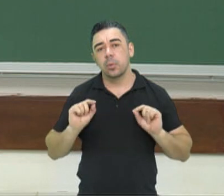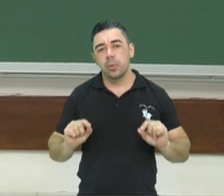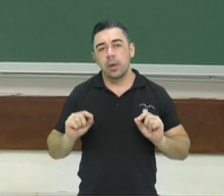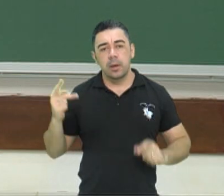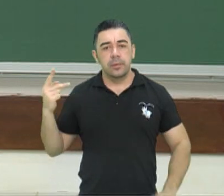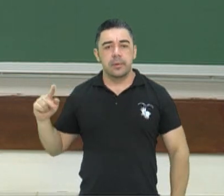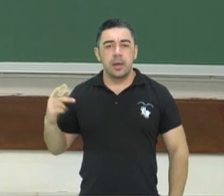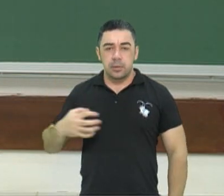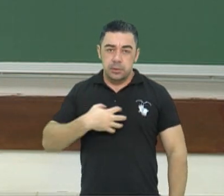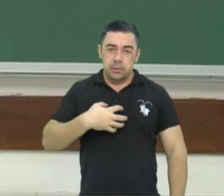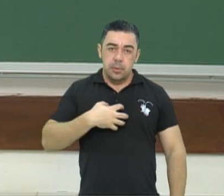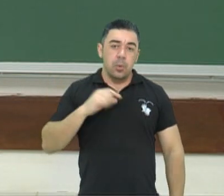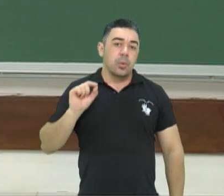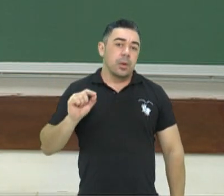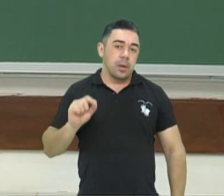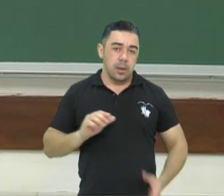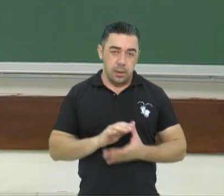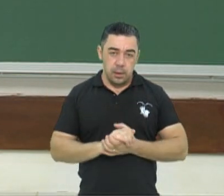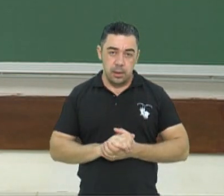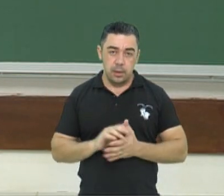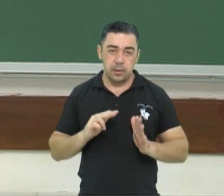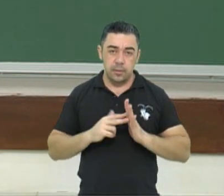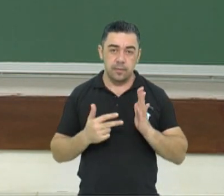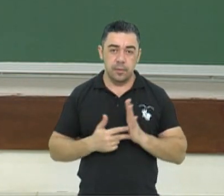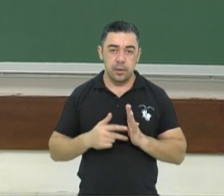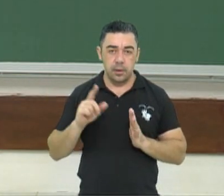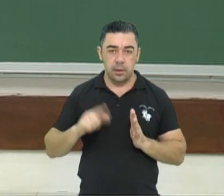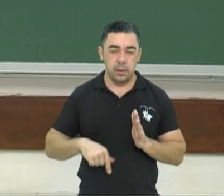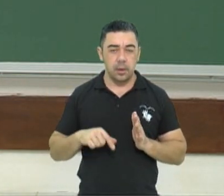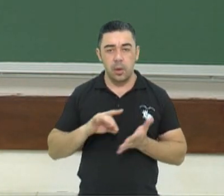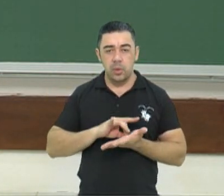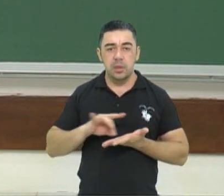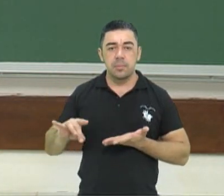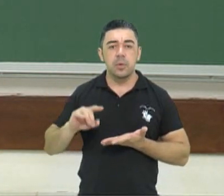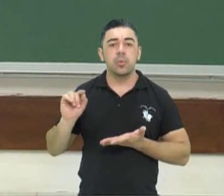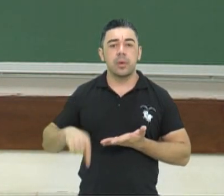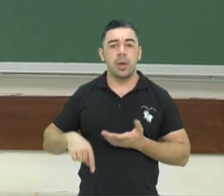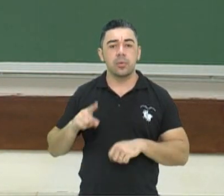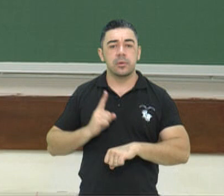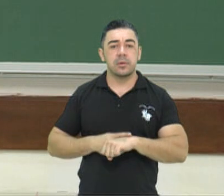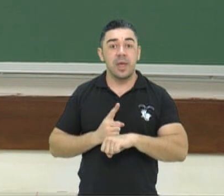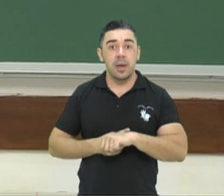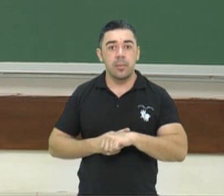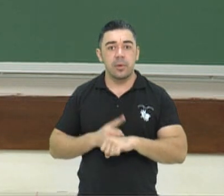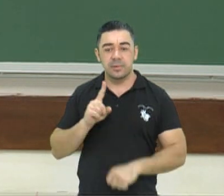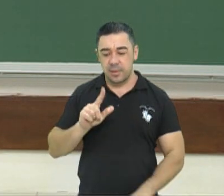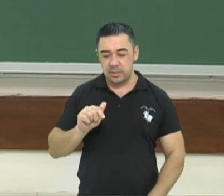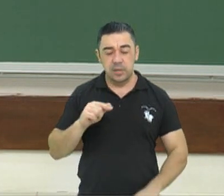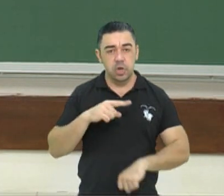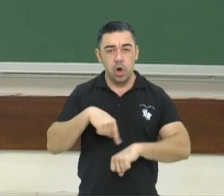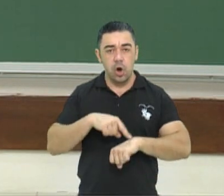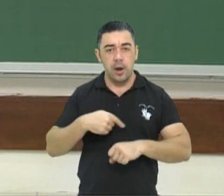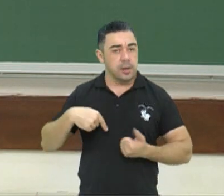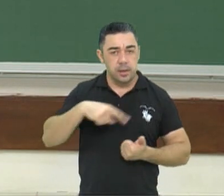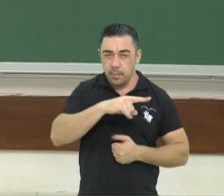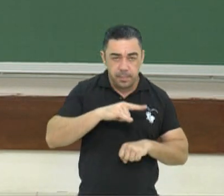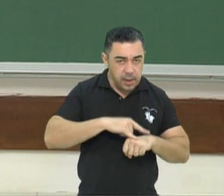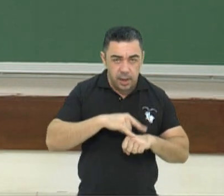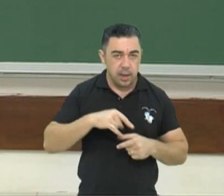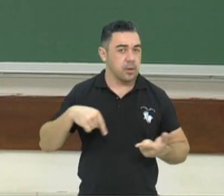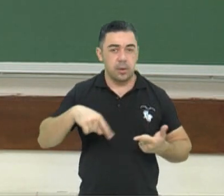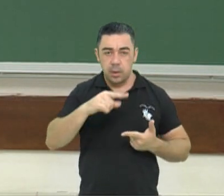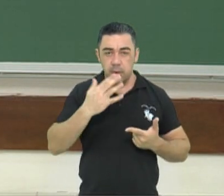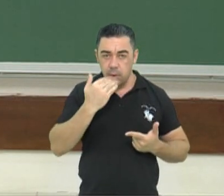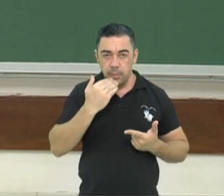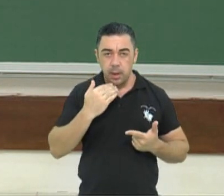concepção dela, ela está falando com relação ao inimigo que o homem não pode vencer, que é o tempo. 17 horas sem se mexer, sem ir no banheiro, sem comer, gente, tendo